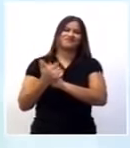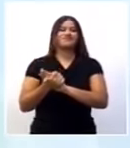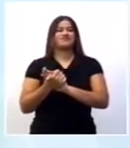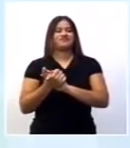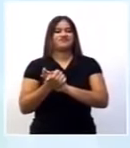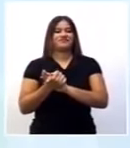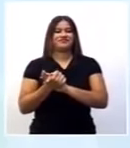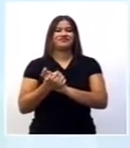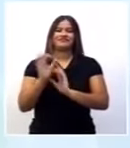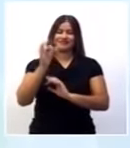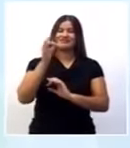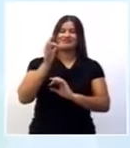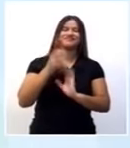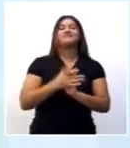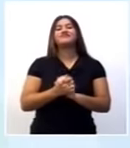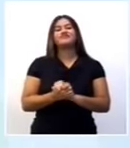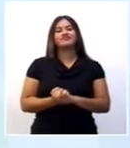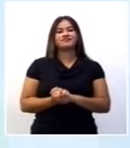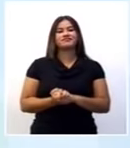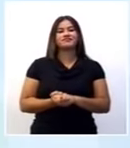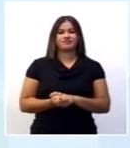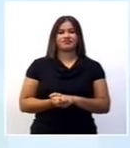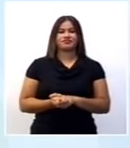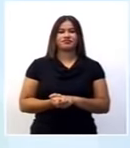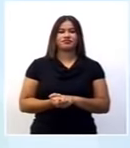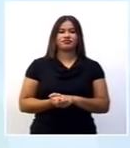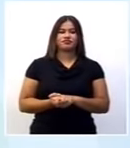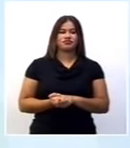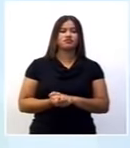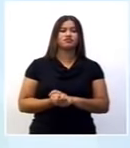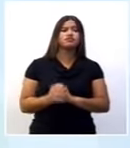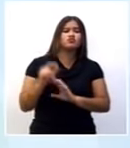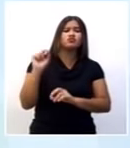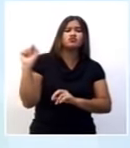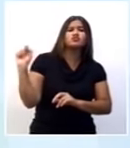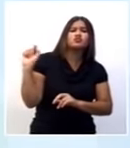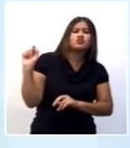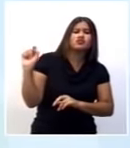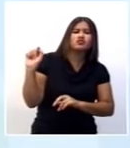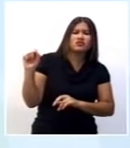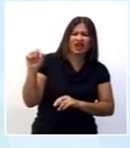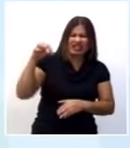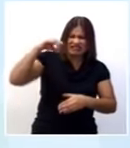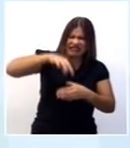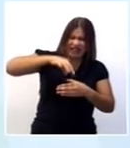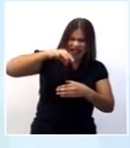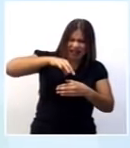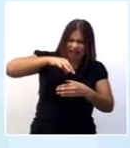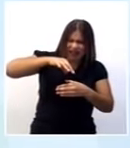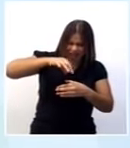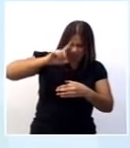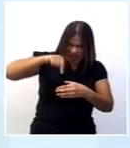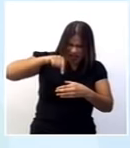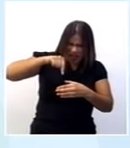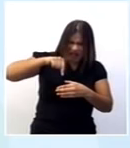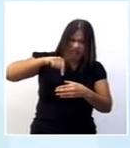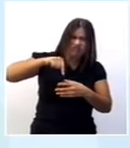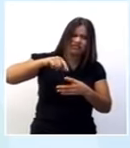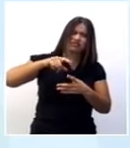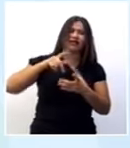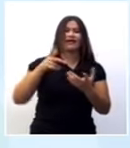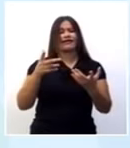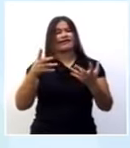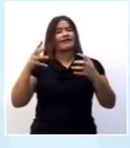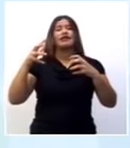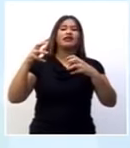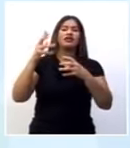Opa, voltamos. Isso. Qual é esse objeto? Uma chaleira, será? Não dá para ver muito porque ele